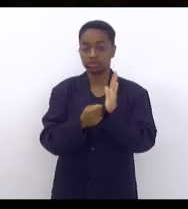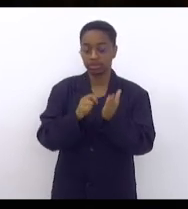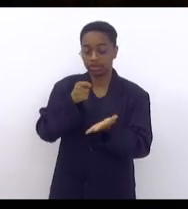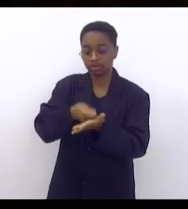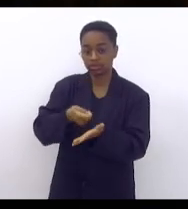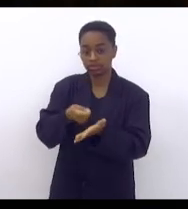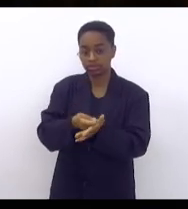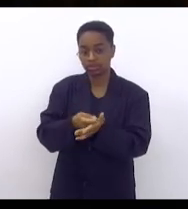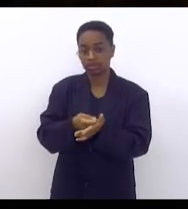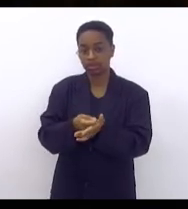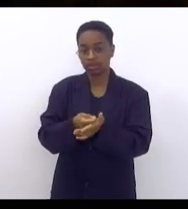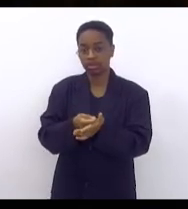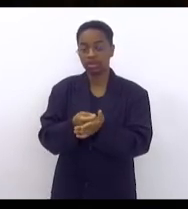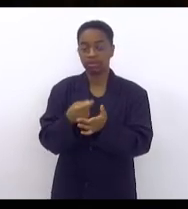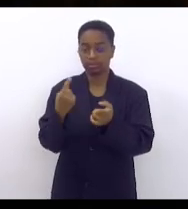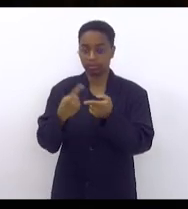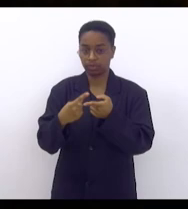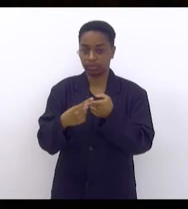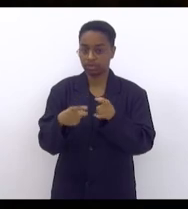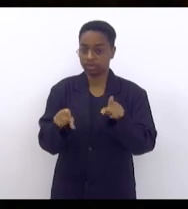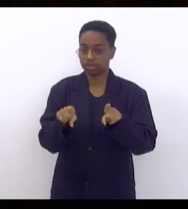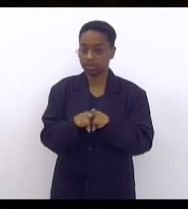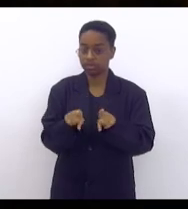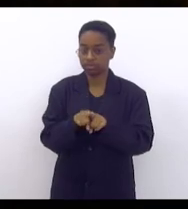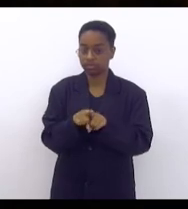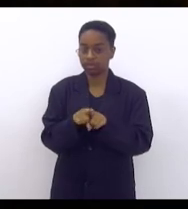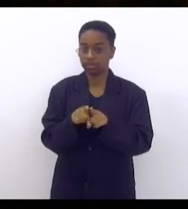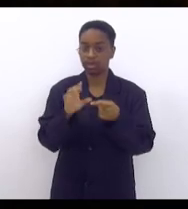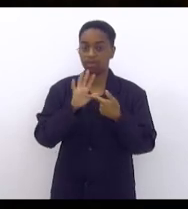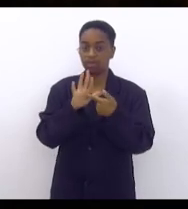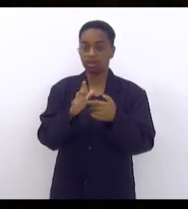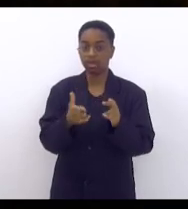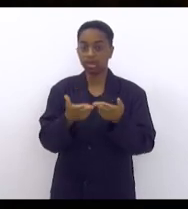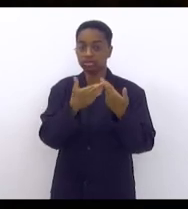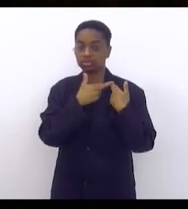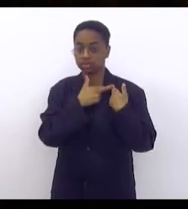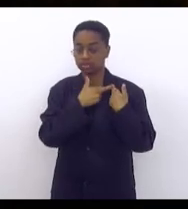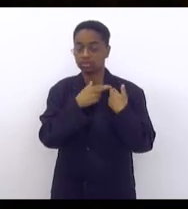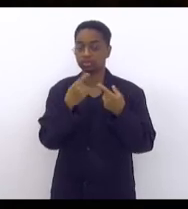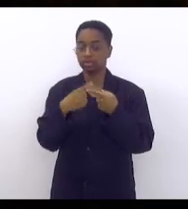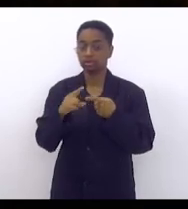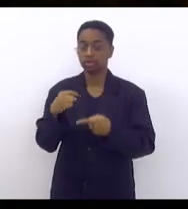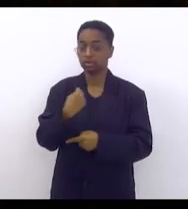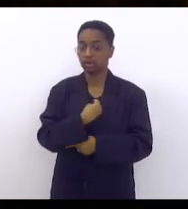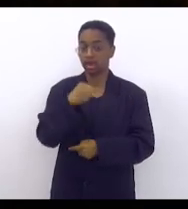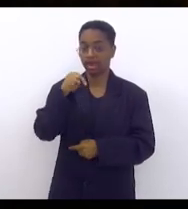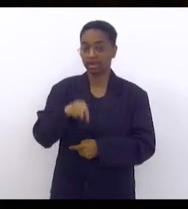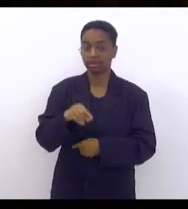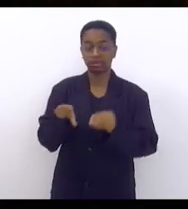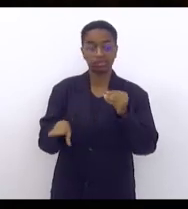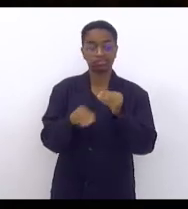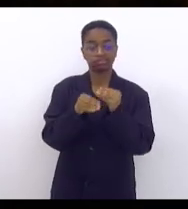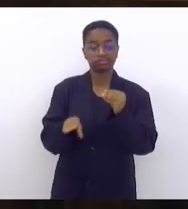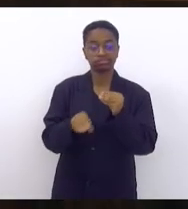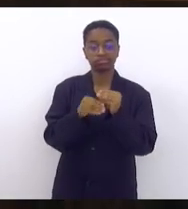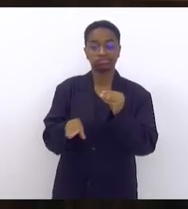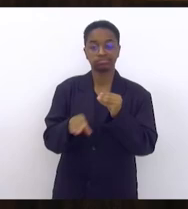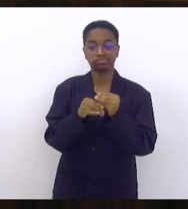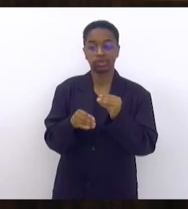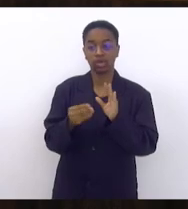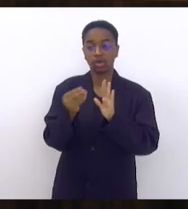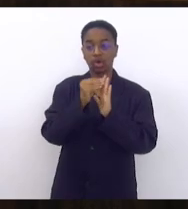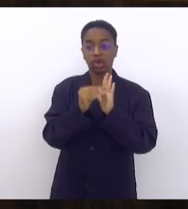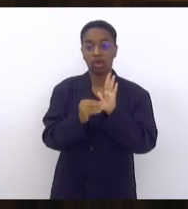que foi discutido, porque isso, inclusive, traz mais responsabilidade para a gente, porque nós, no parlamento, a gente fica botando e não tem